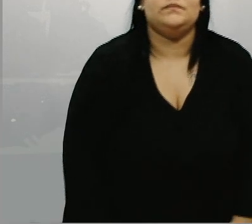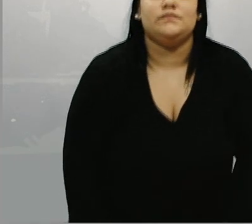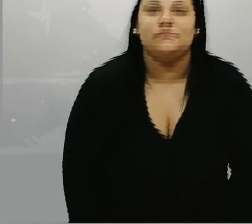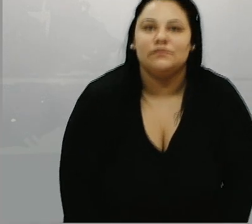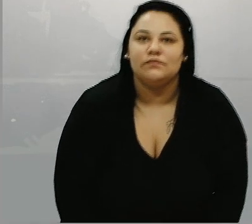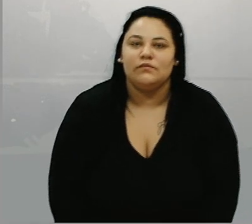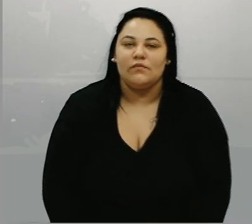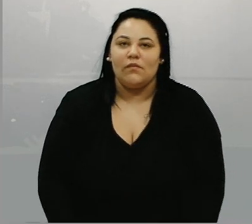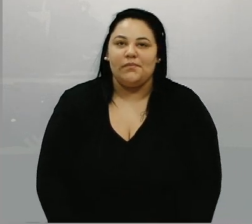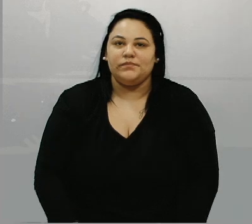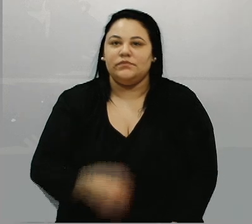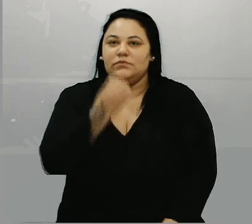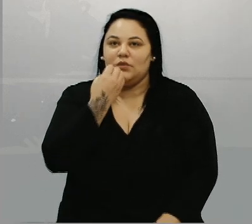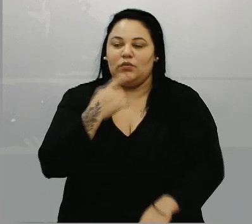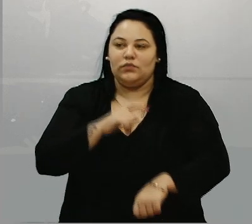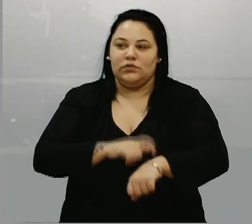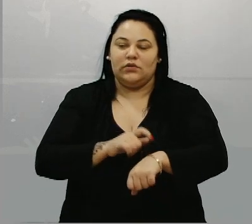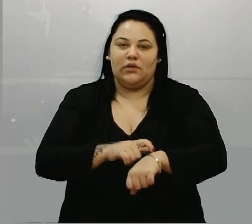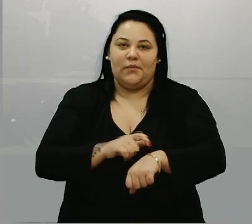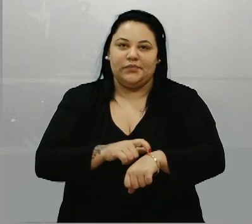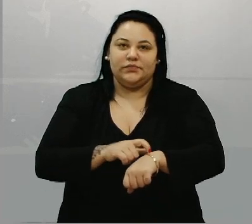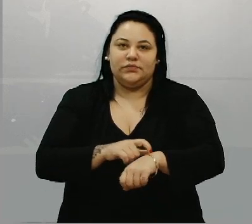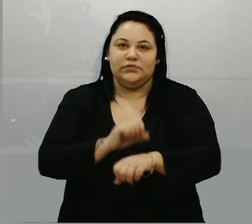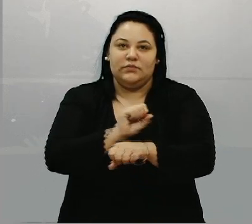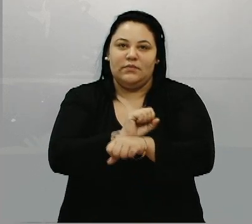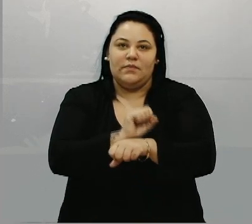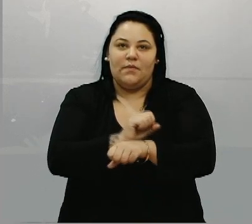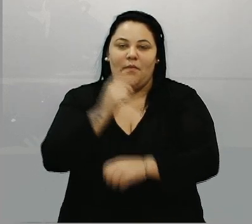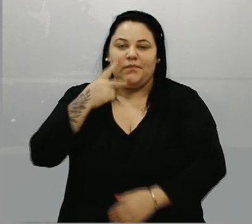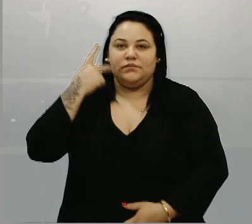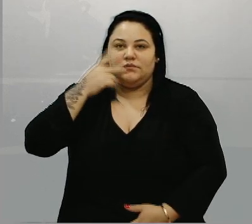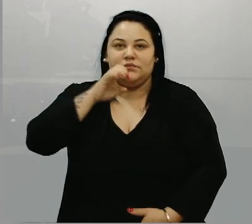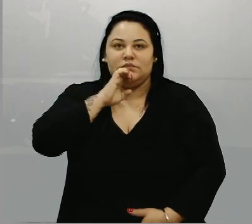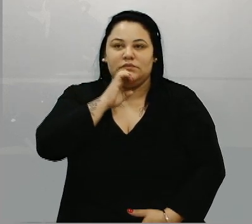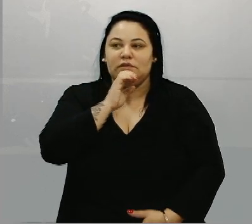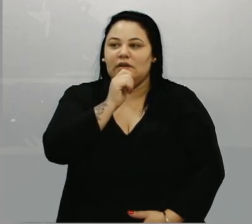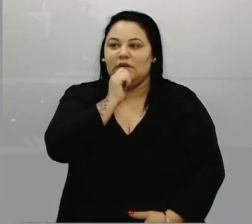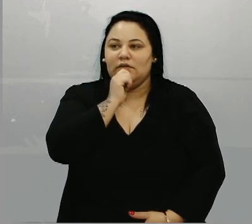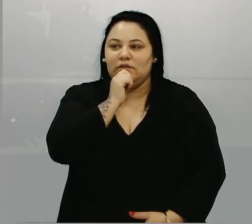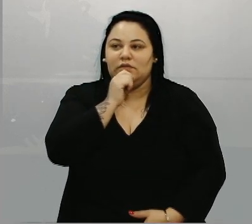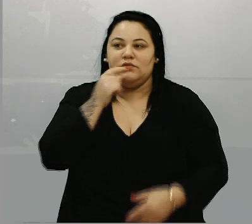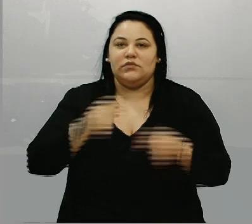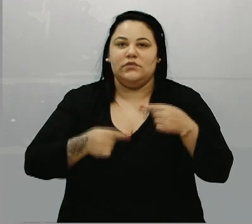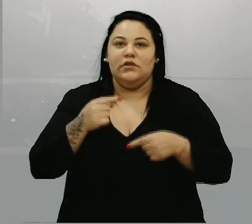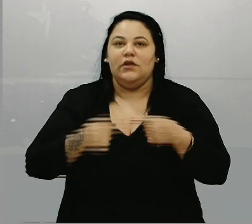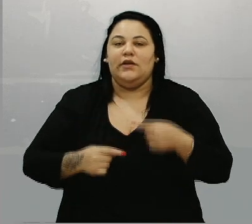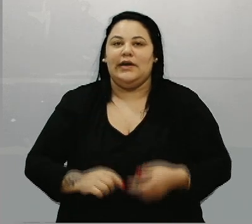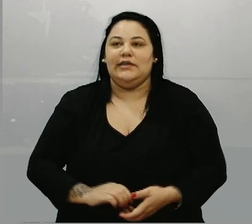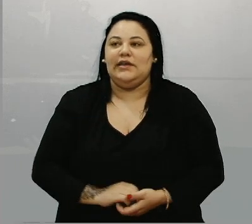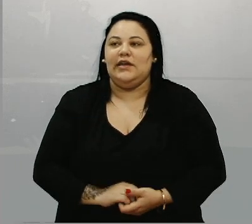do seu tempo, que estava parado. Vereadora Estela Balardim, ainda estamos em discussão.